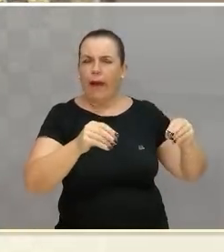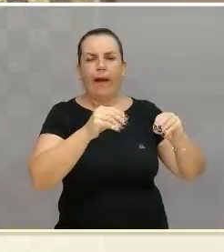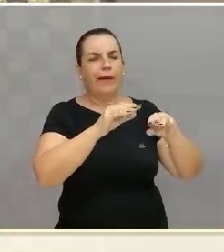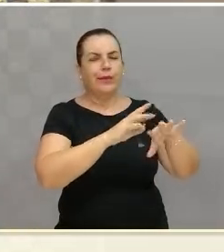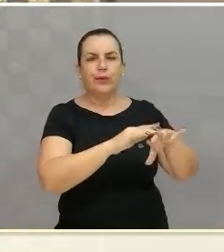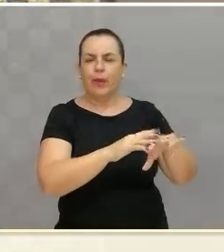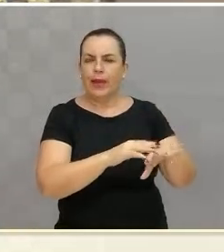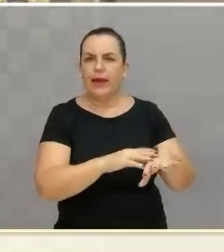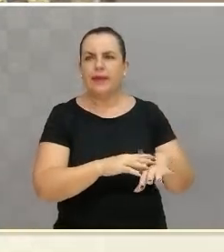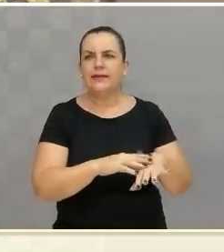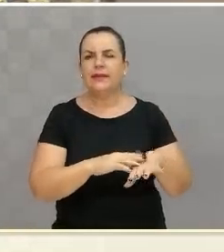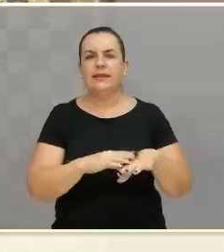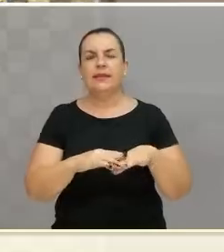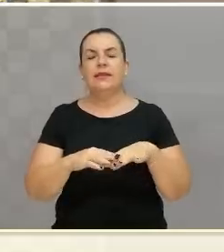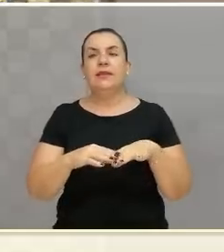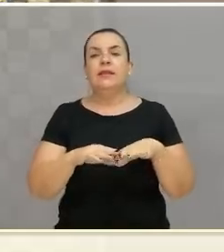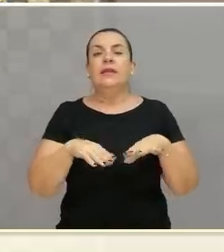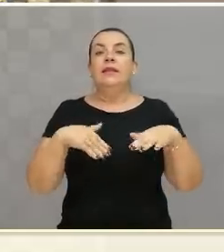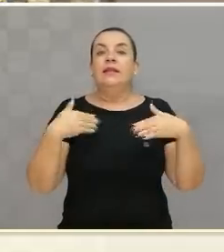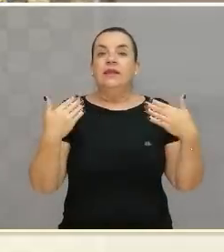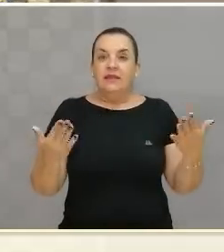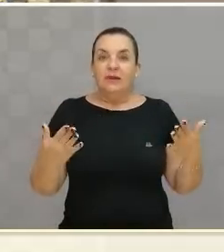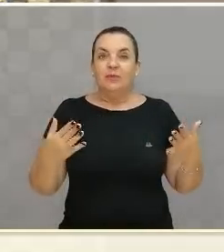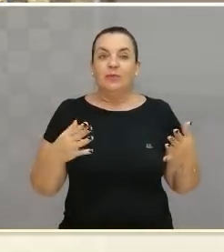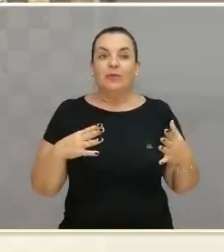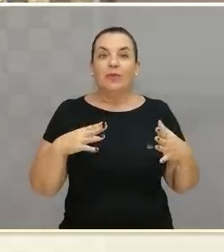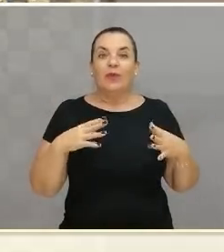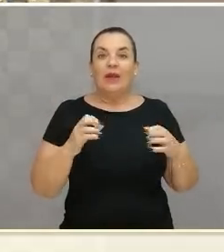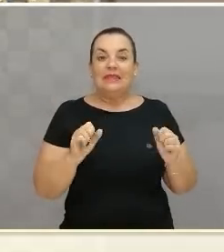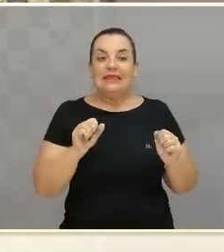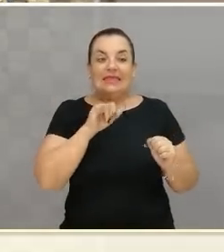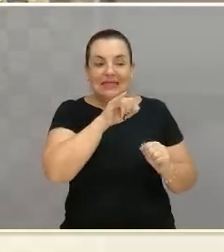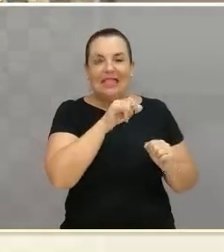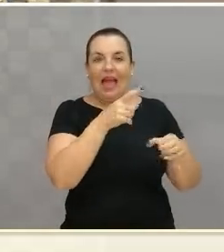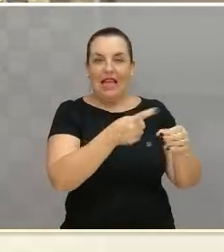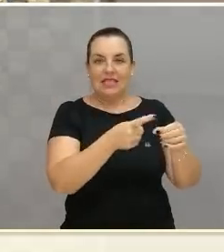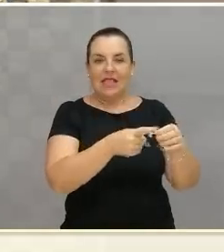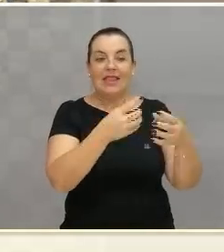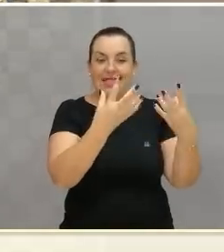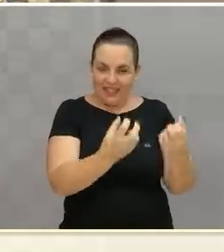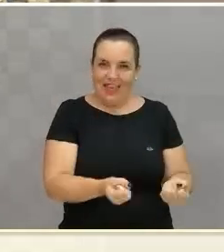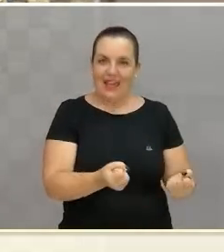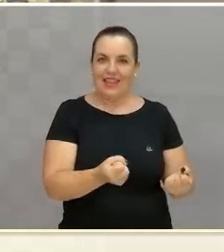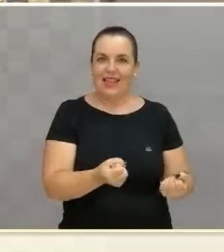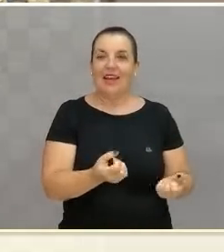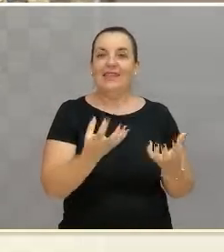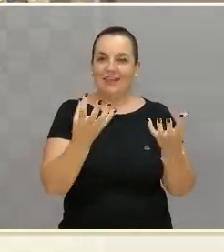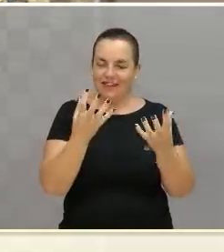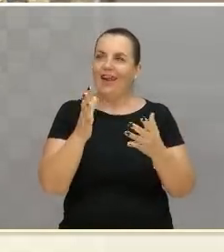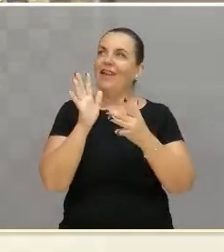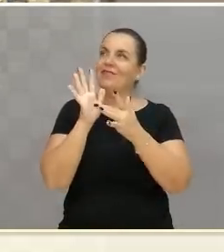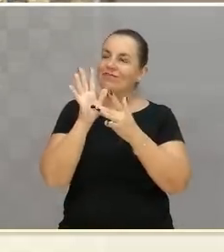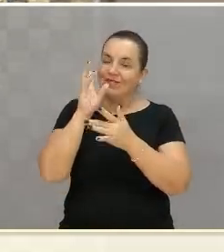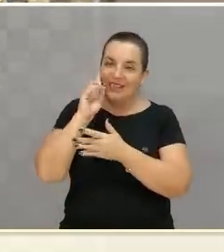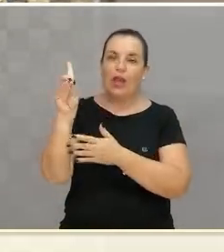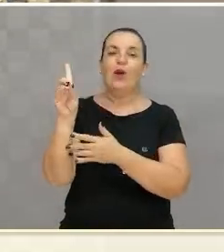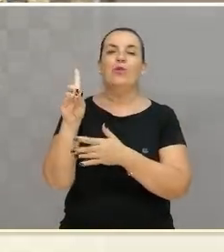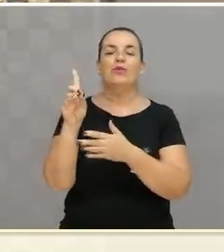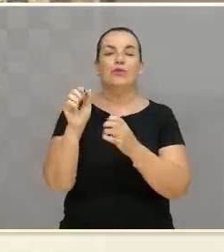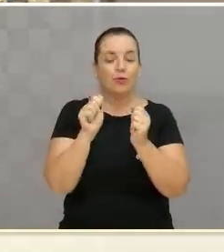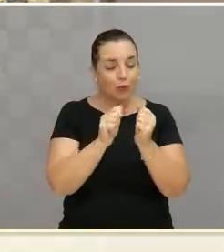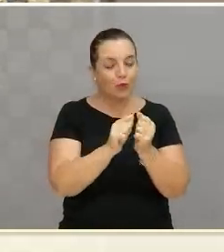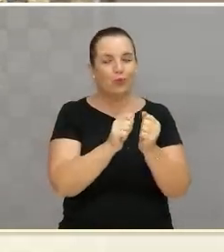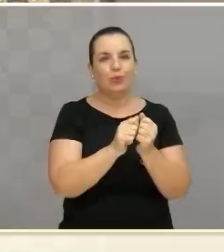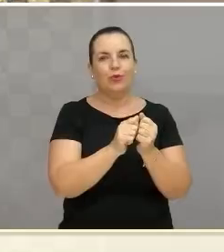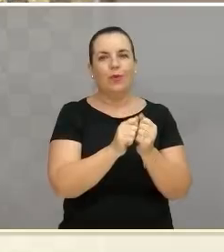Perceba que quando se abre para a graça de Deus, quando você se abre ao anúncio de